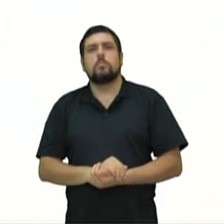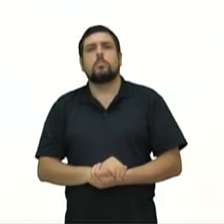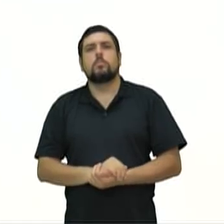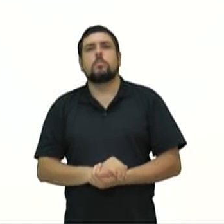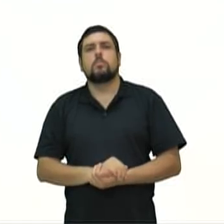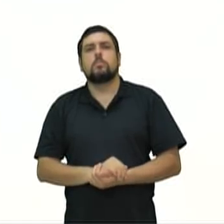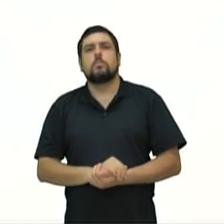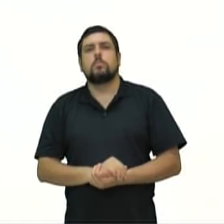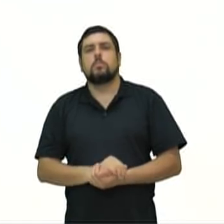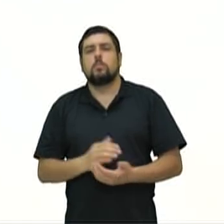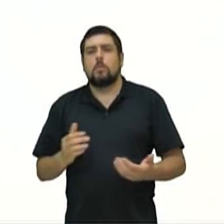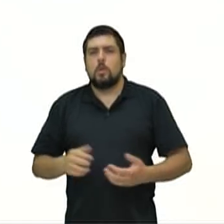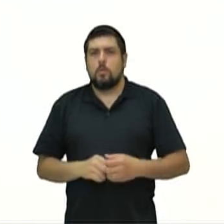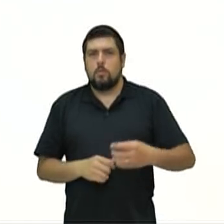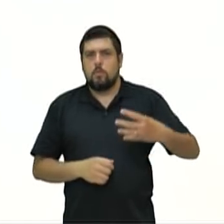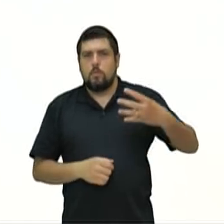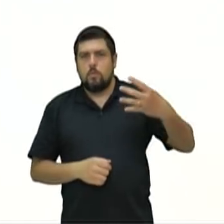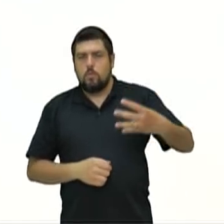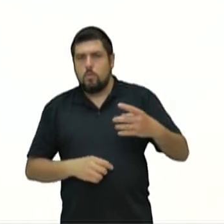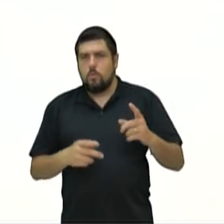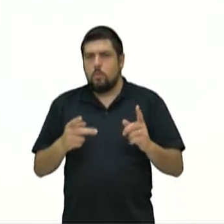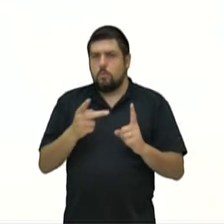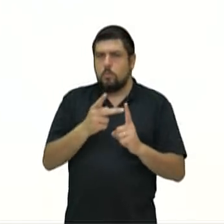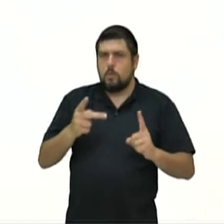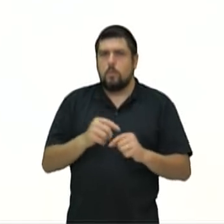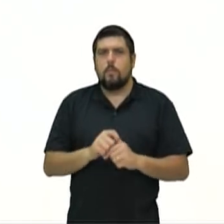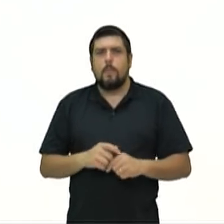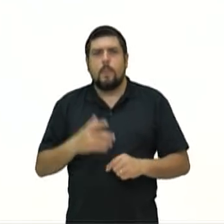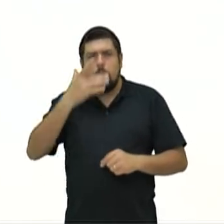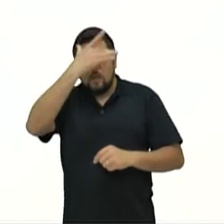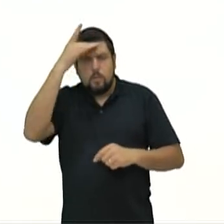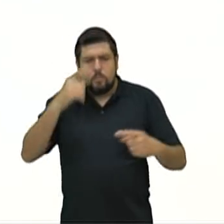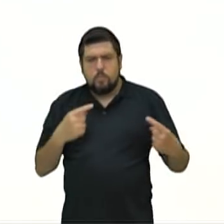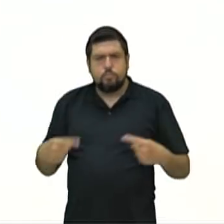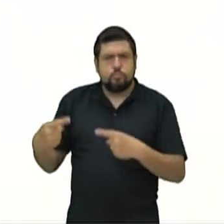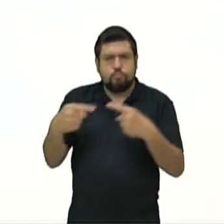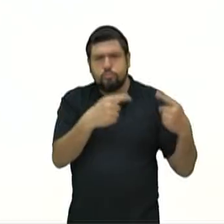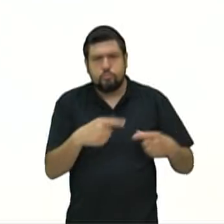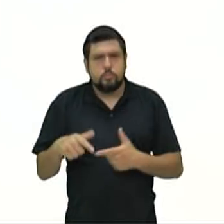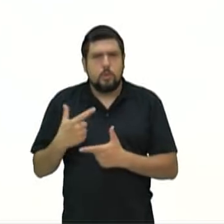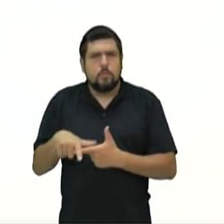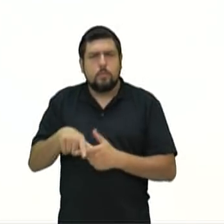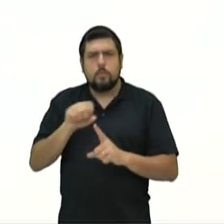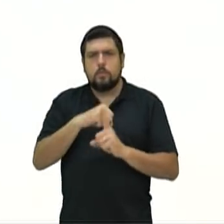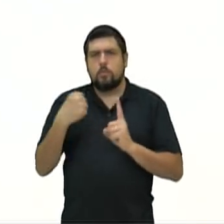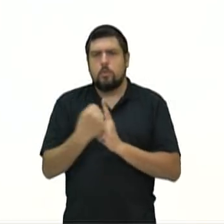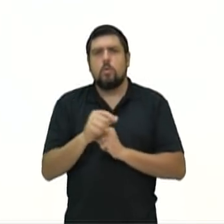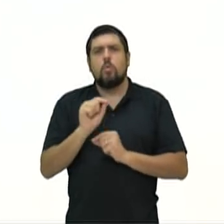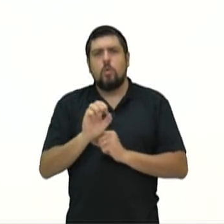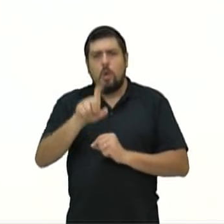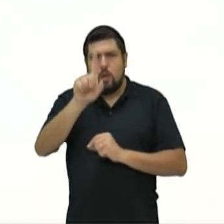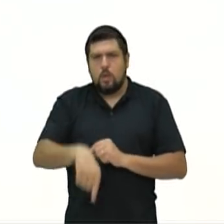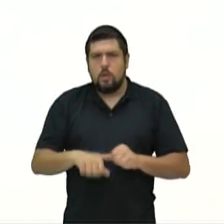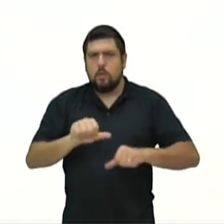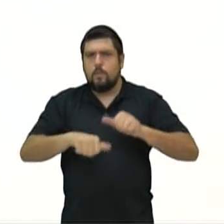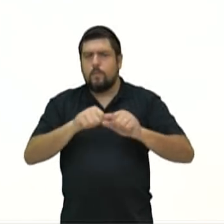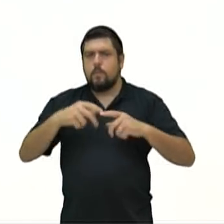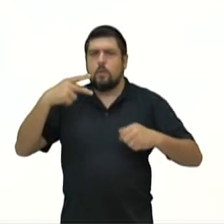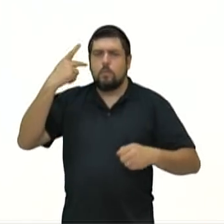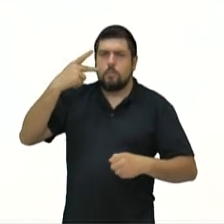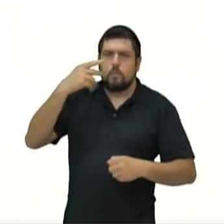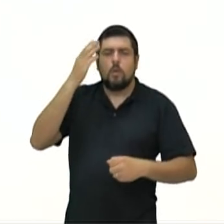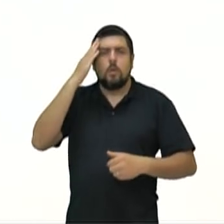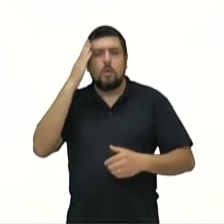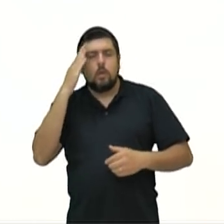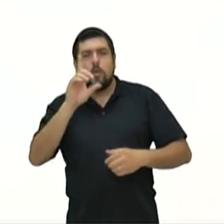Vamos continuar o quarto parágrafo ainda, né? Pessoas que discutem problemáticas sociais, ainda está na transformação política, que sabem de seus direitos e